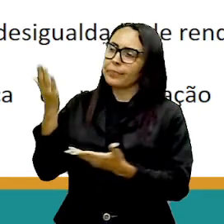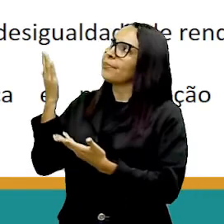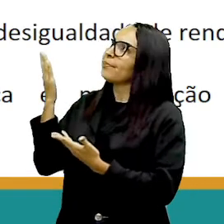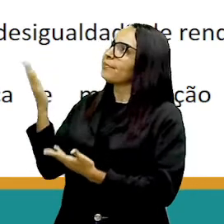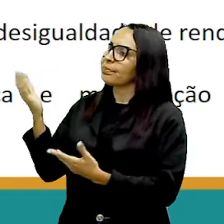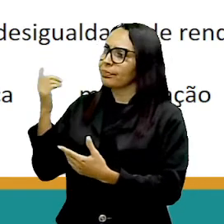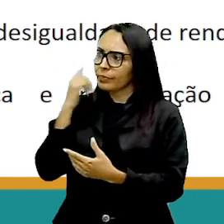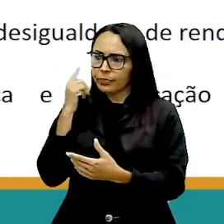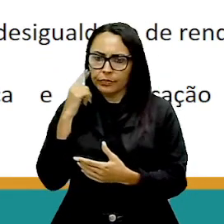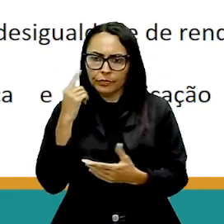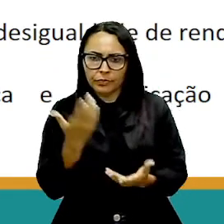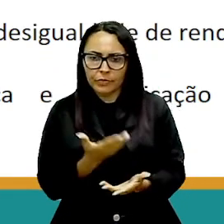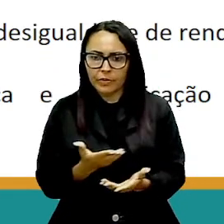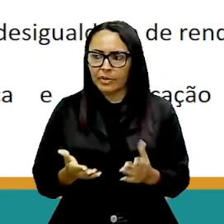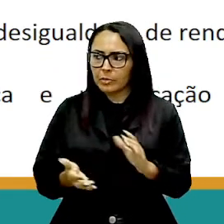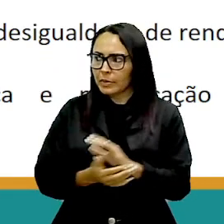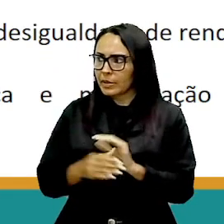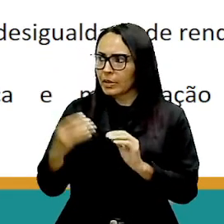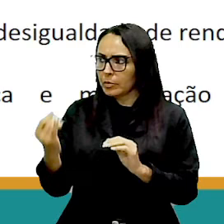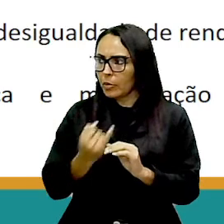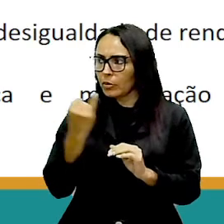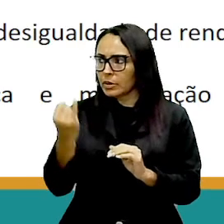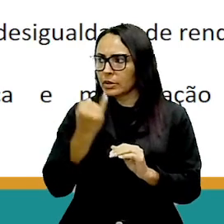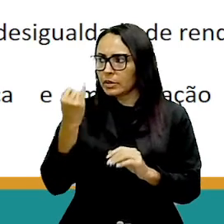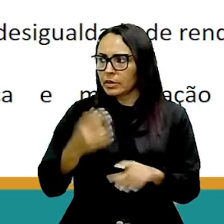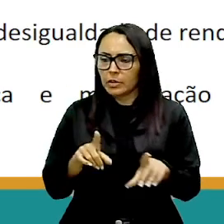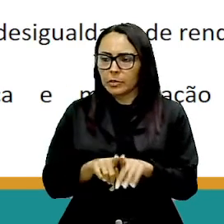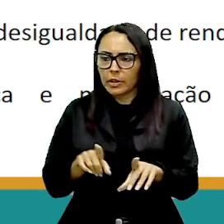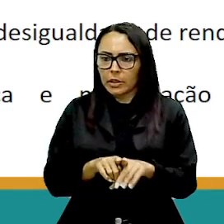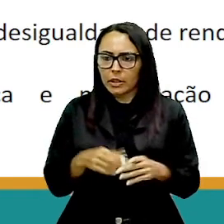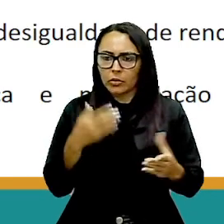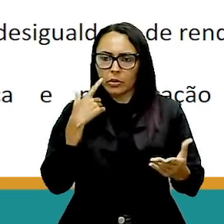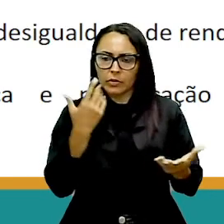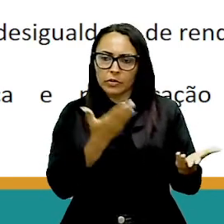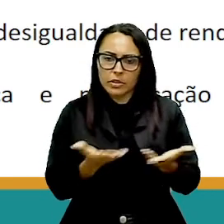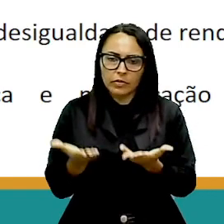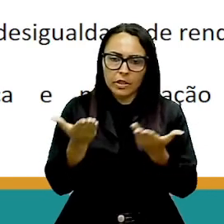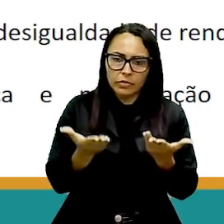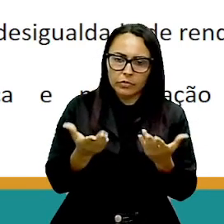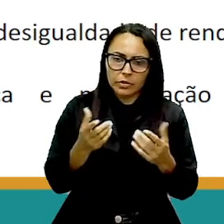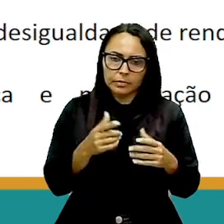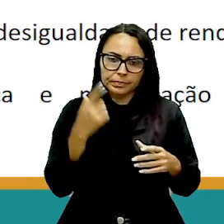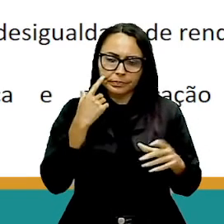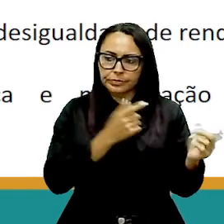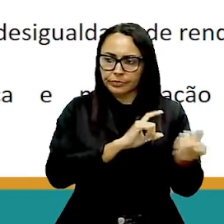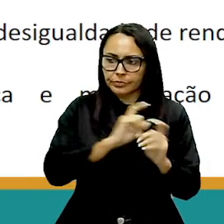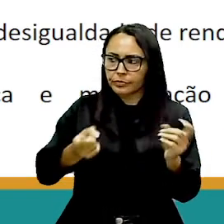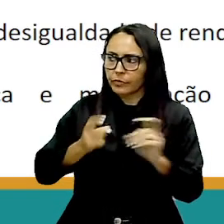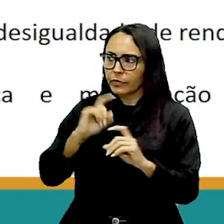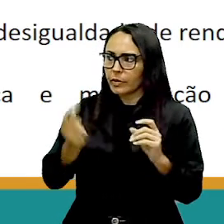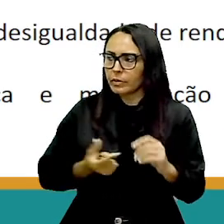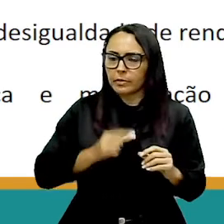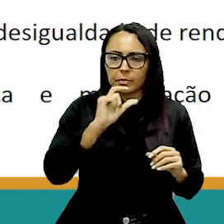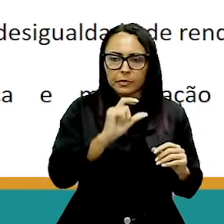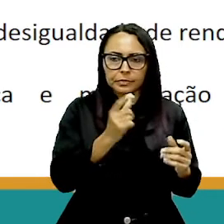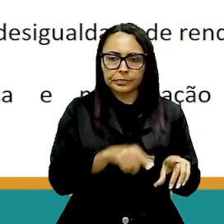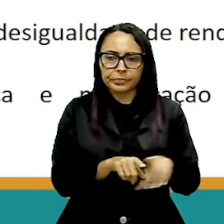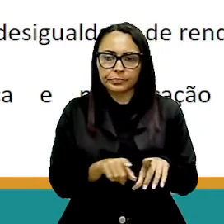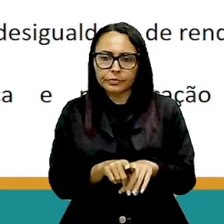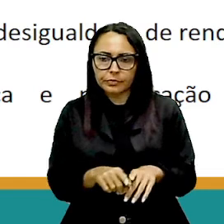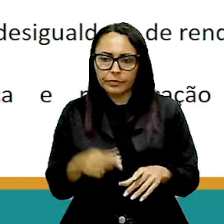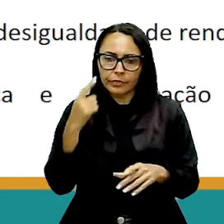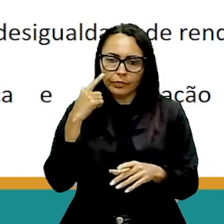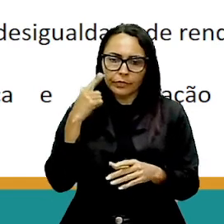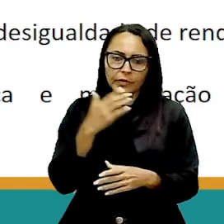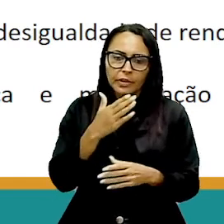de algo bem importante, para que nós vamos agora ver a charge. Vamos discutir um pouquinho a respeito dela, e ali